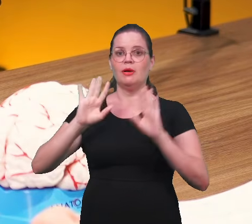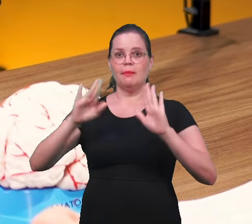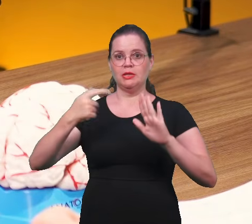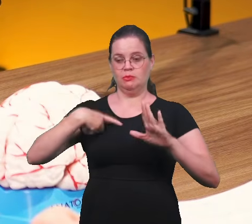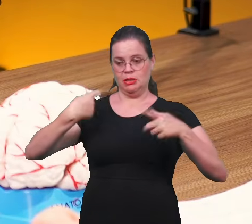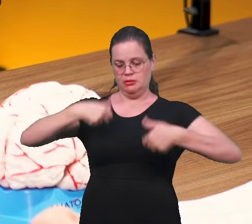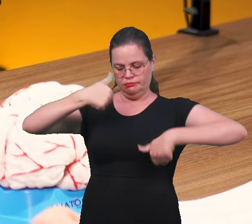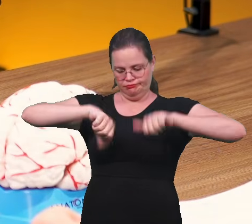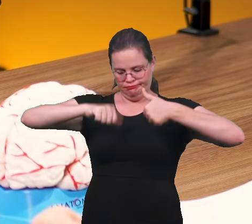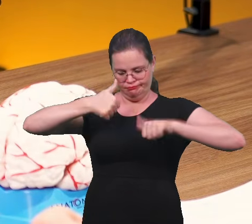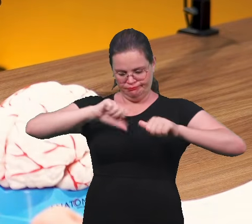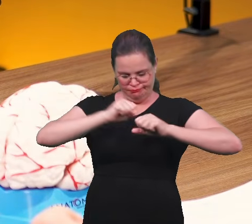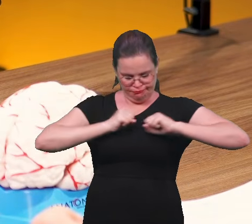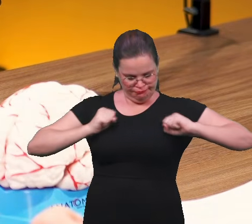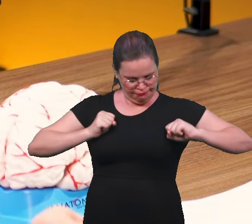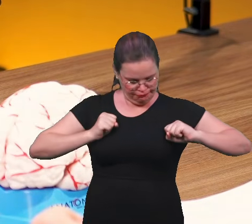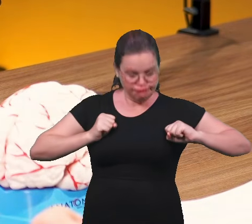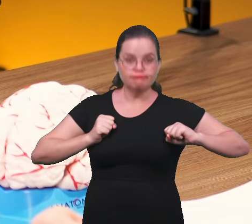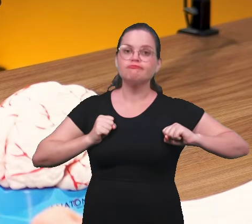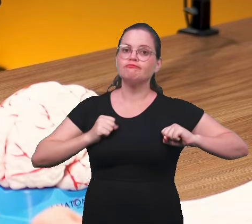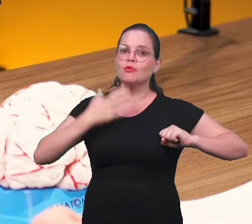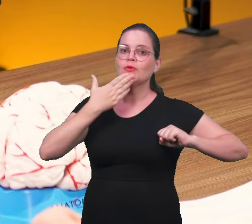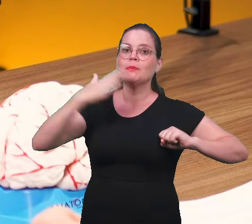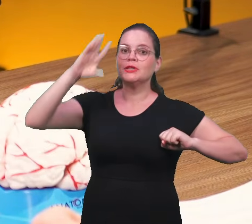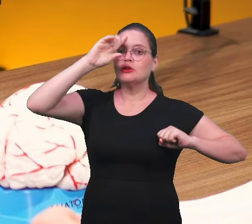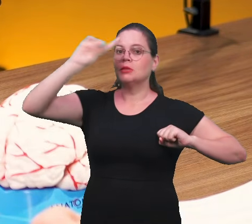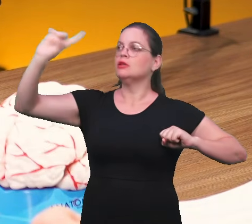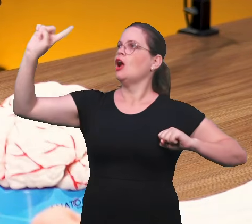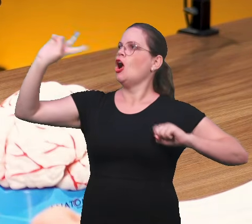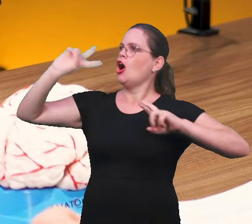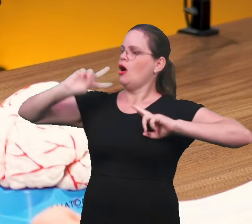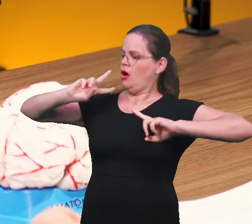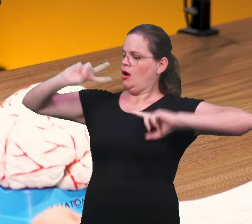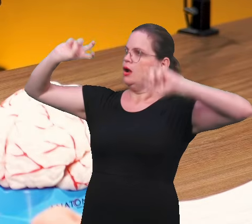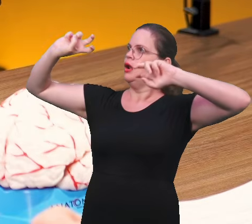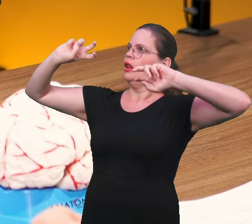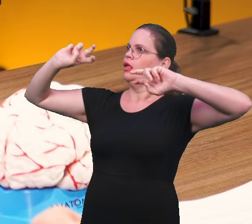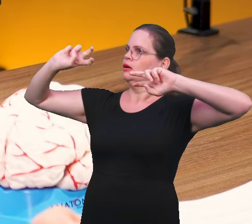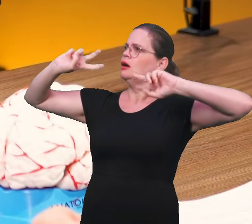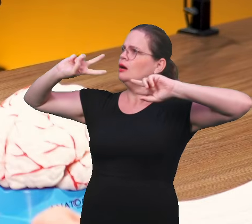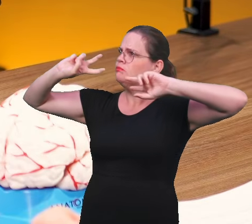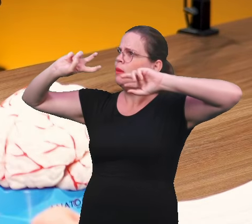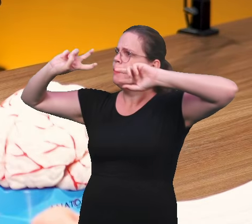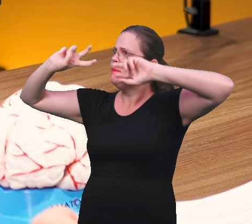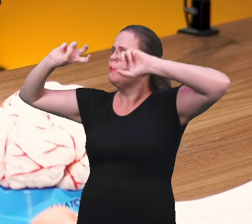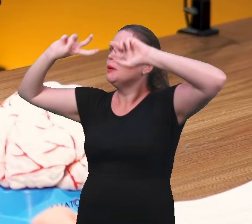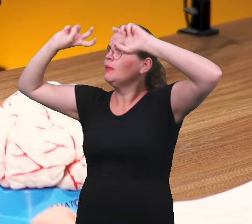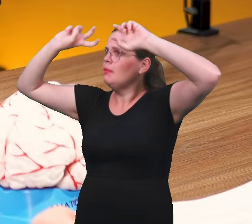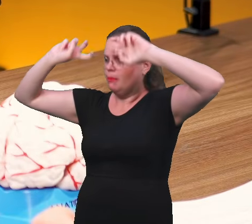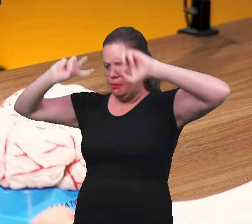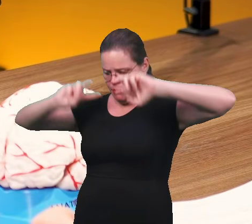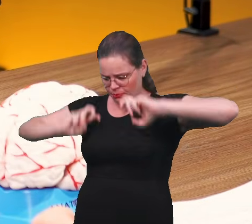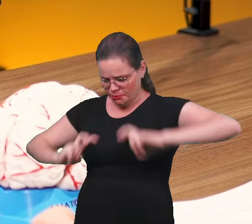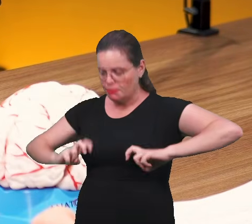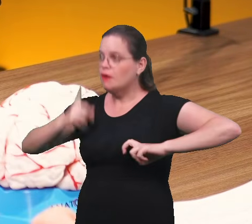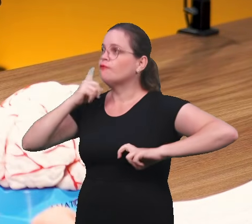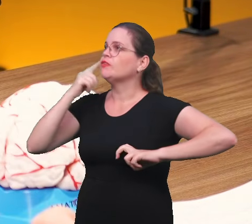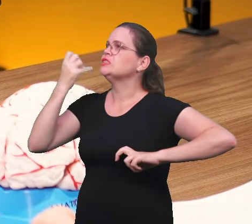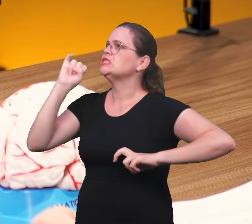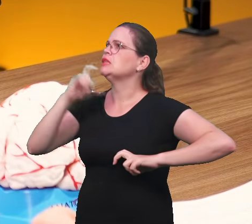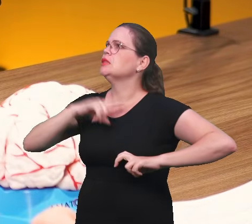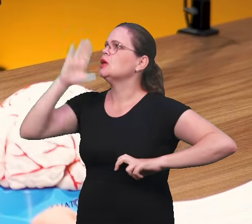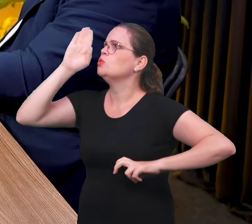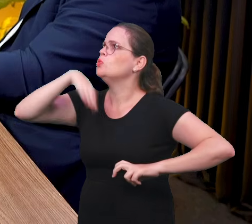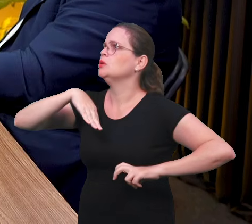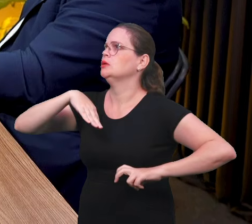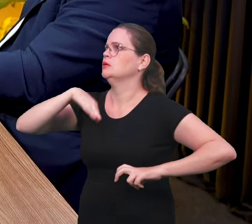mesmo. Sonda-me, ó Deus. Você vai pedir para o Senhor da sua vida. Sonda-me, Senhor. Vê se há em mim algum caminho mau, mas guia-me no caminho